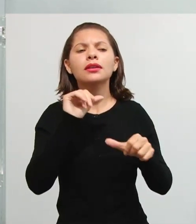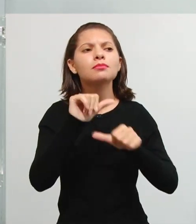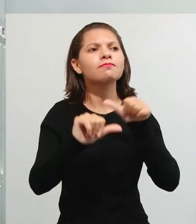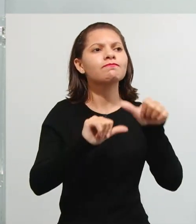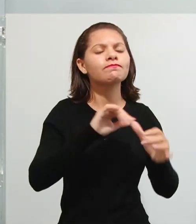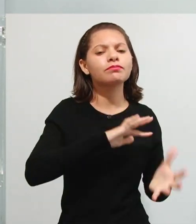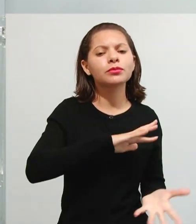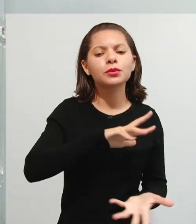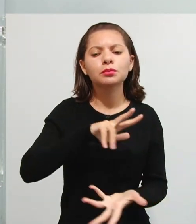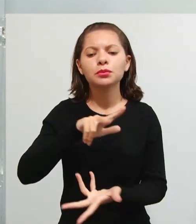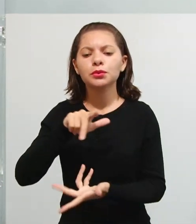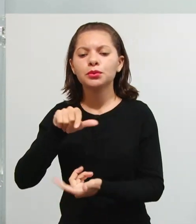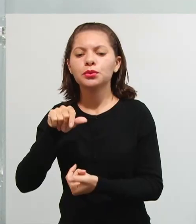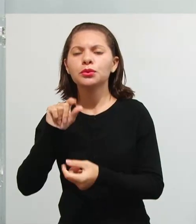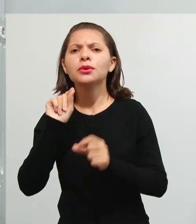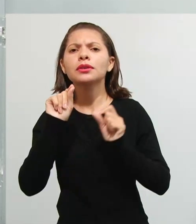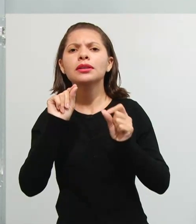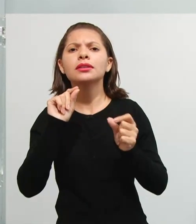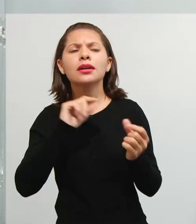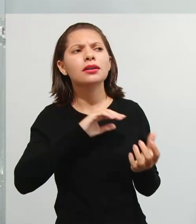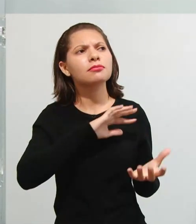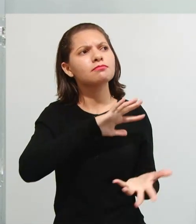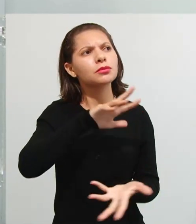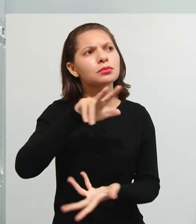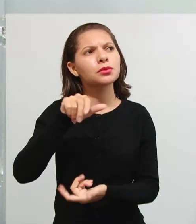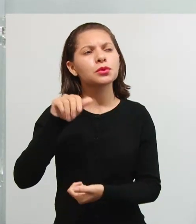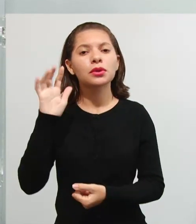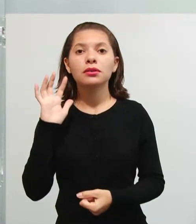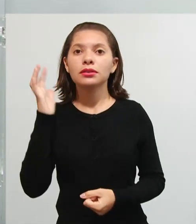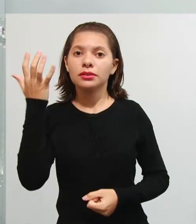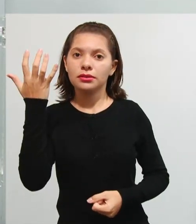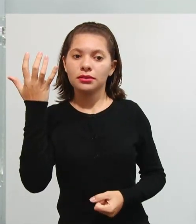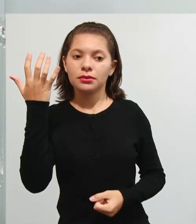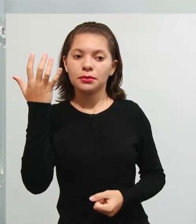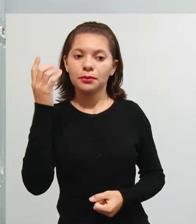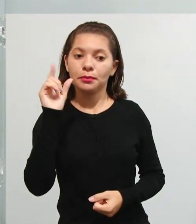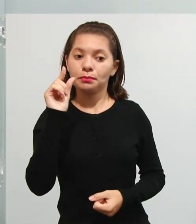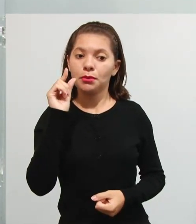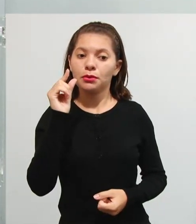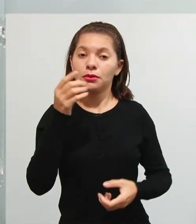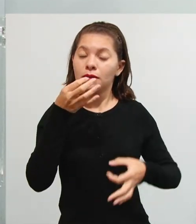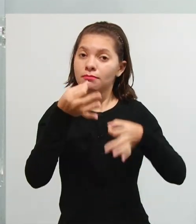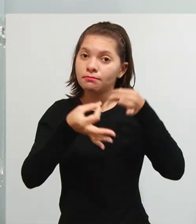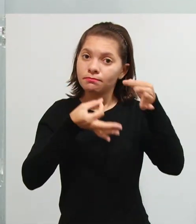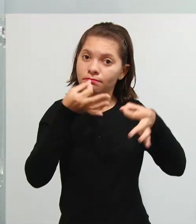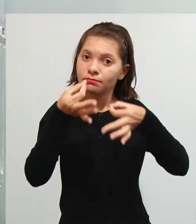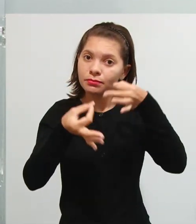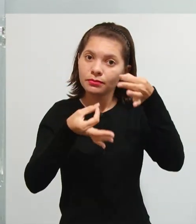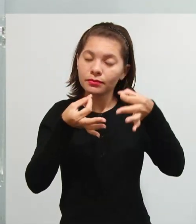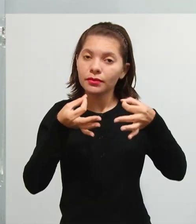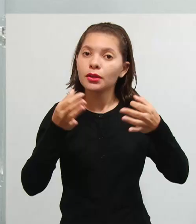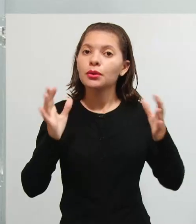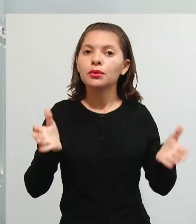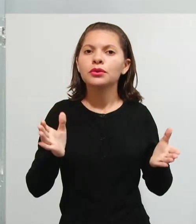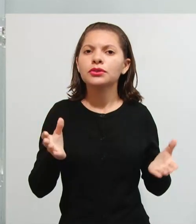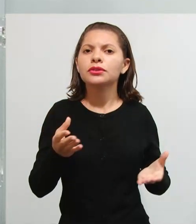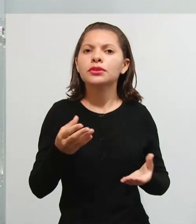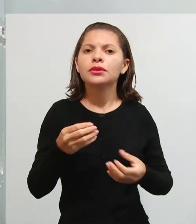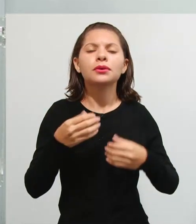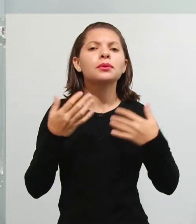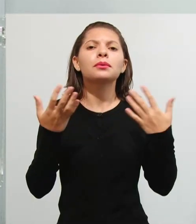mundo, o que está acontecendo. Um pouco disso que nós vamos comentar hoje também. Qual é a